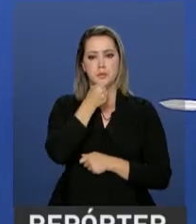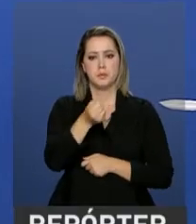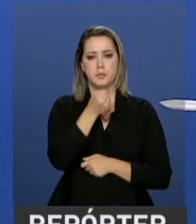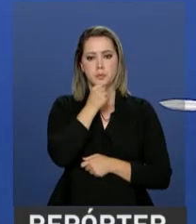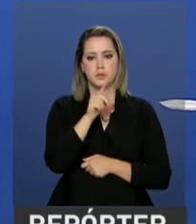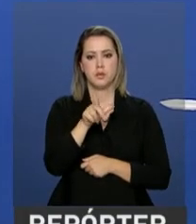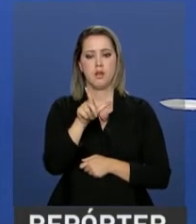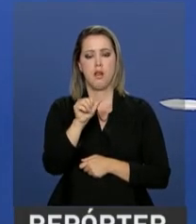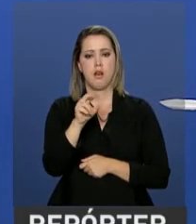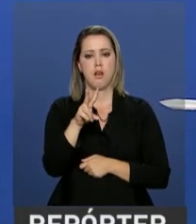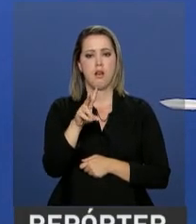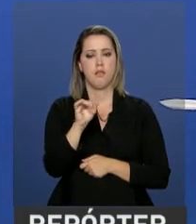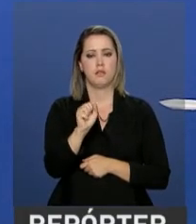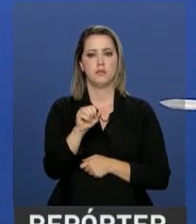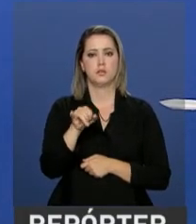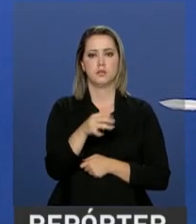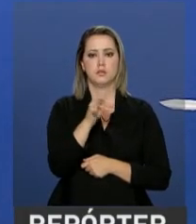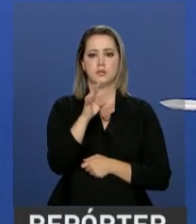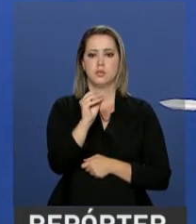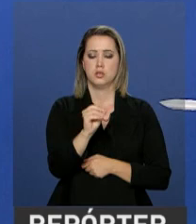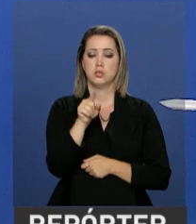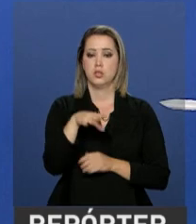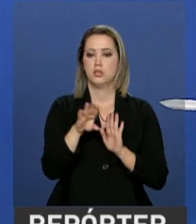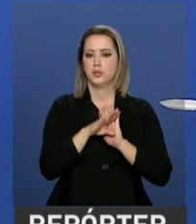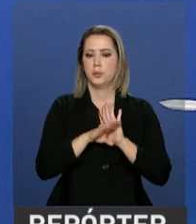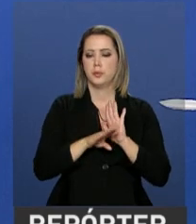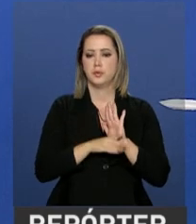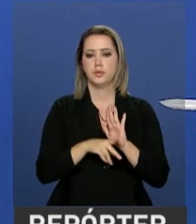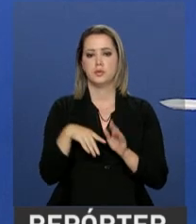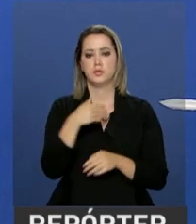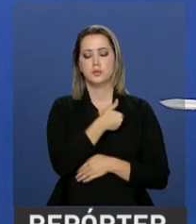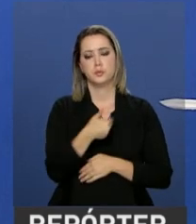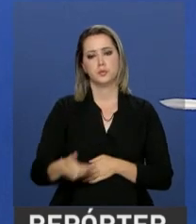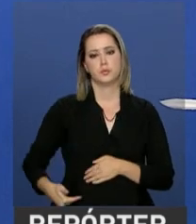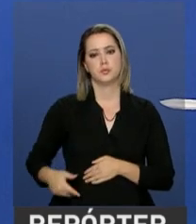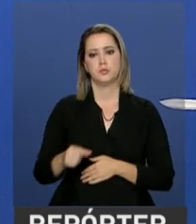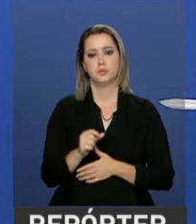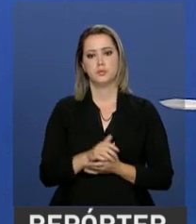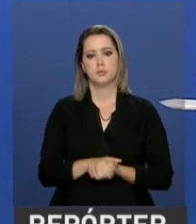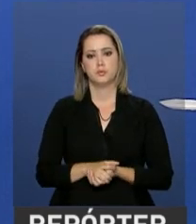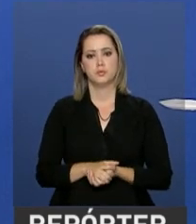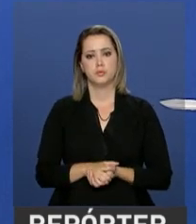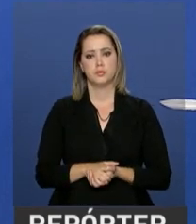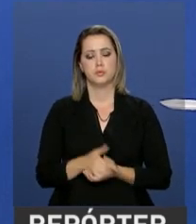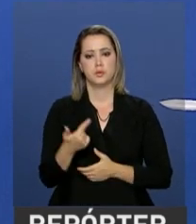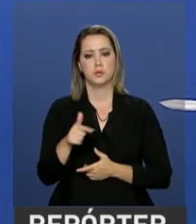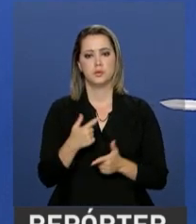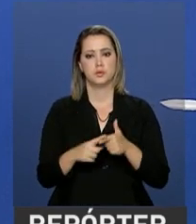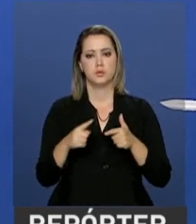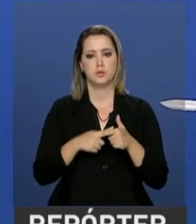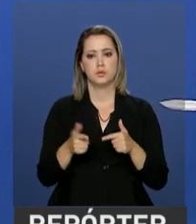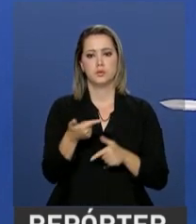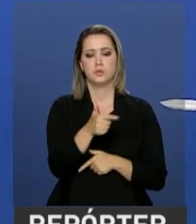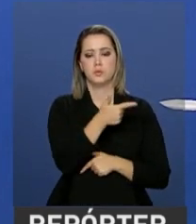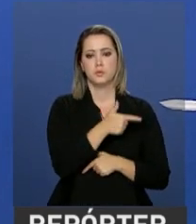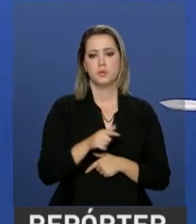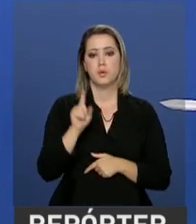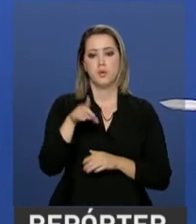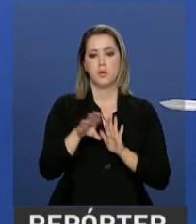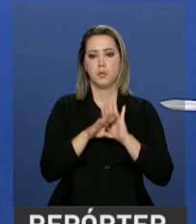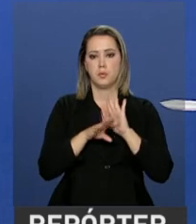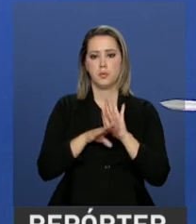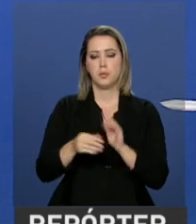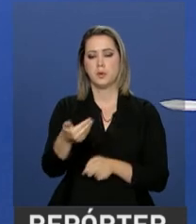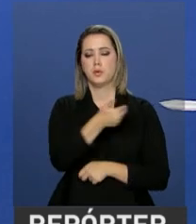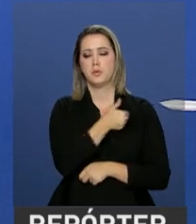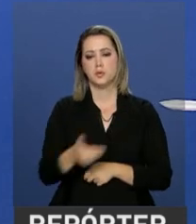Lava Jato é um programa de Estado, não é mais coisa de governo, nem de Ministério Público, nem de Judiciário, nem de Executivo. É um programa de